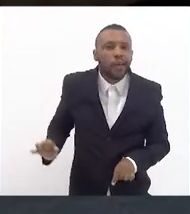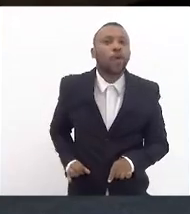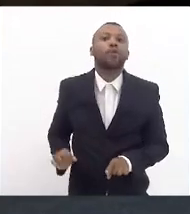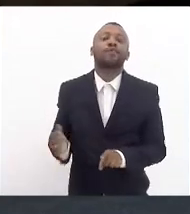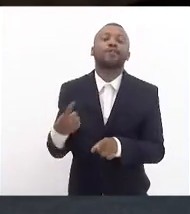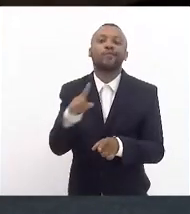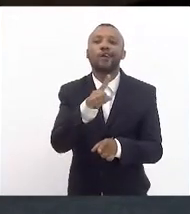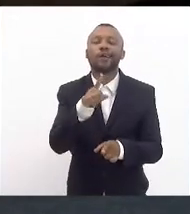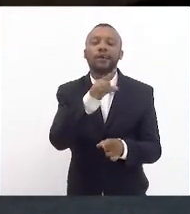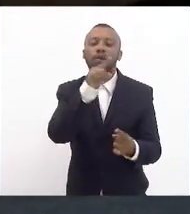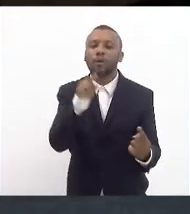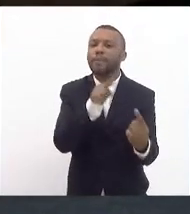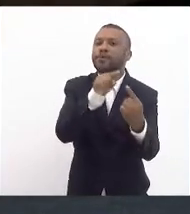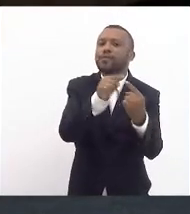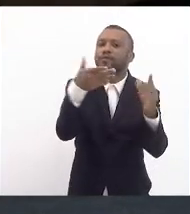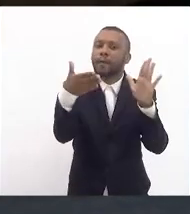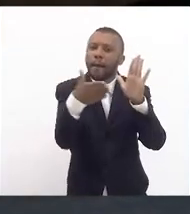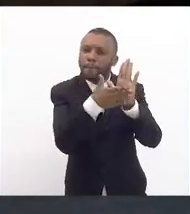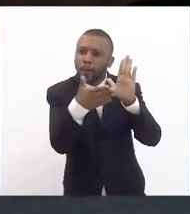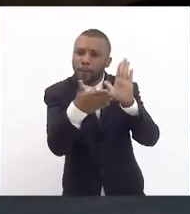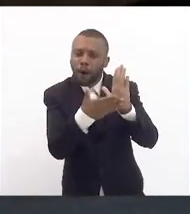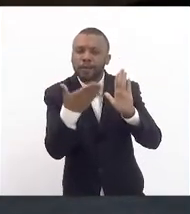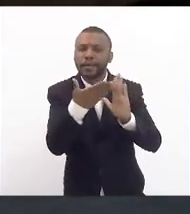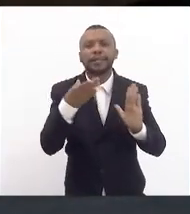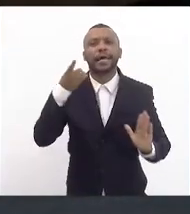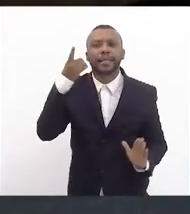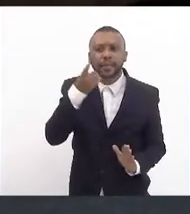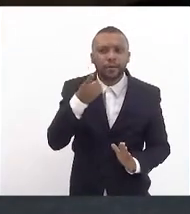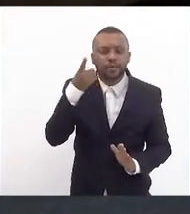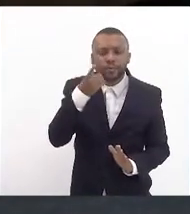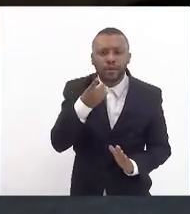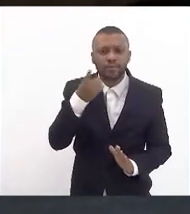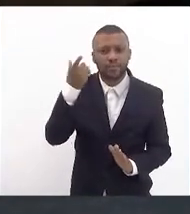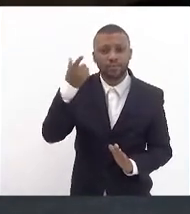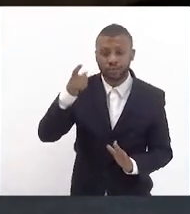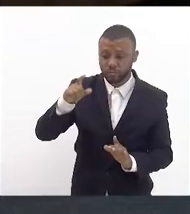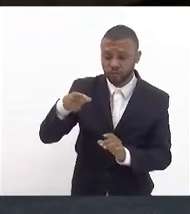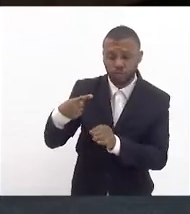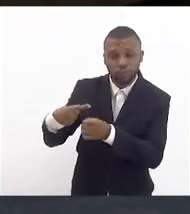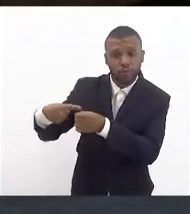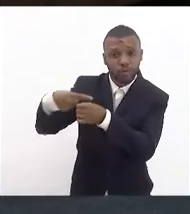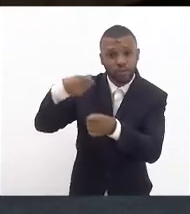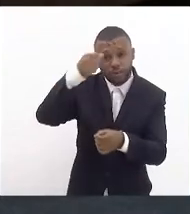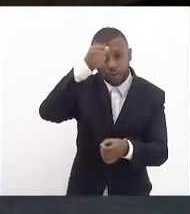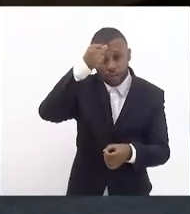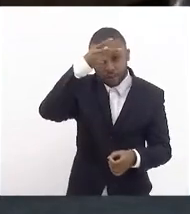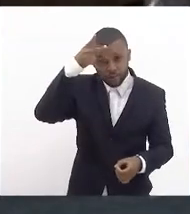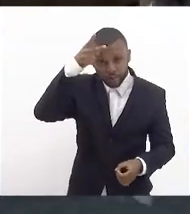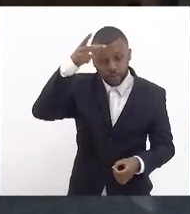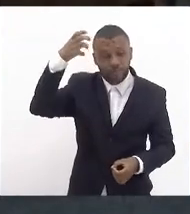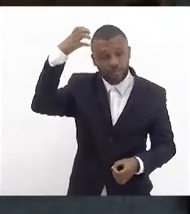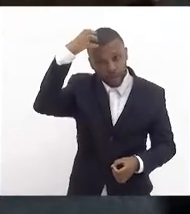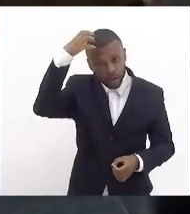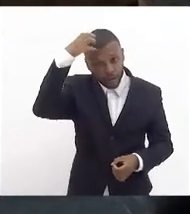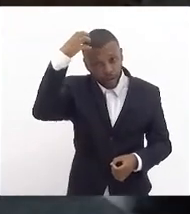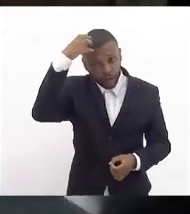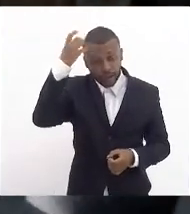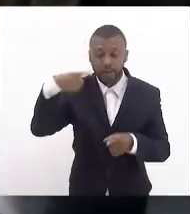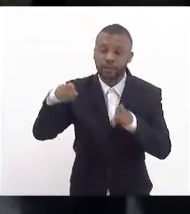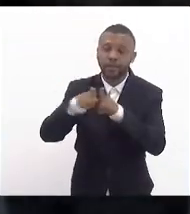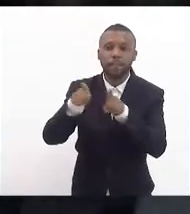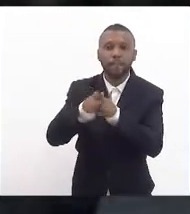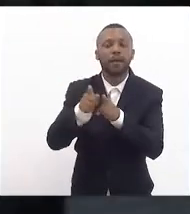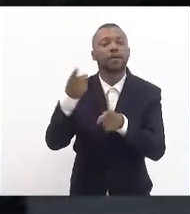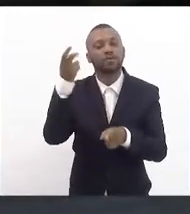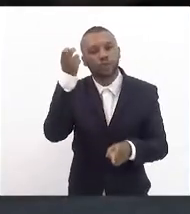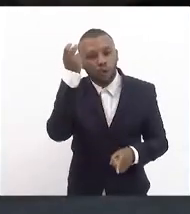uma proposta da deputada de Angra dos Reis e do Eliomar,